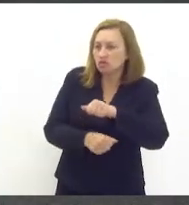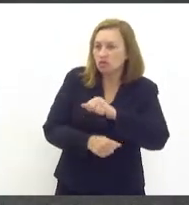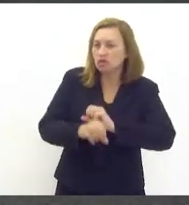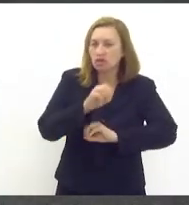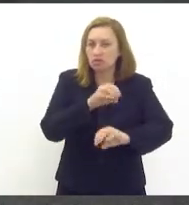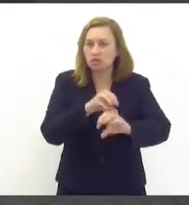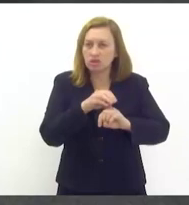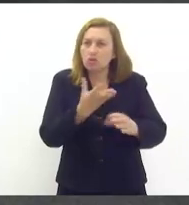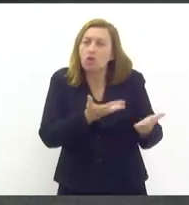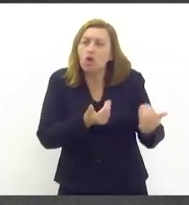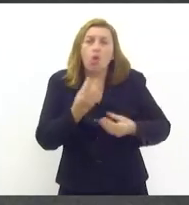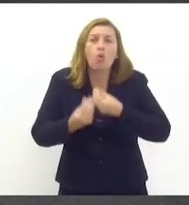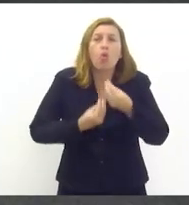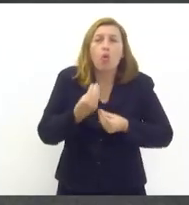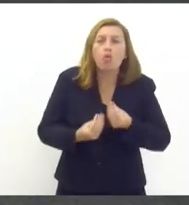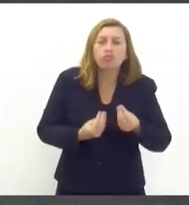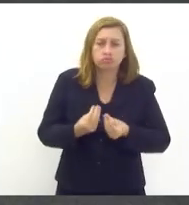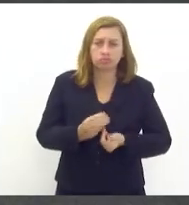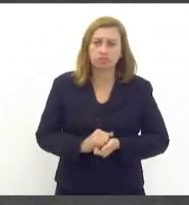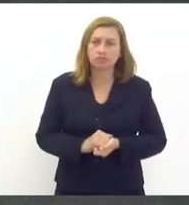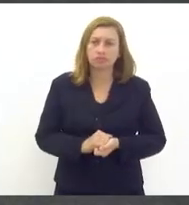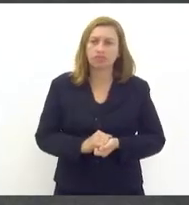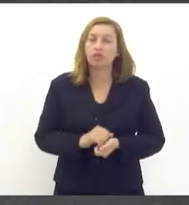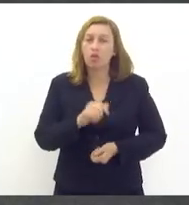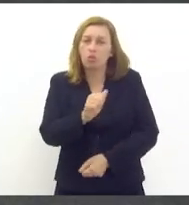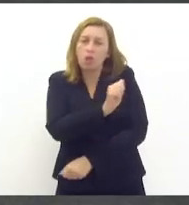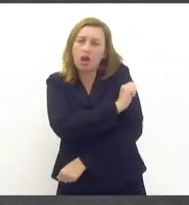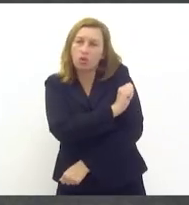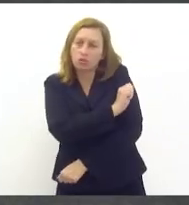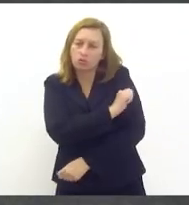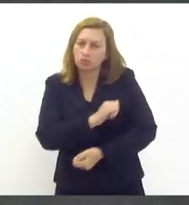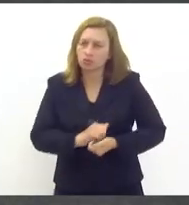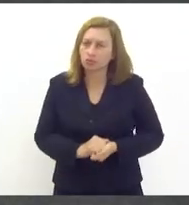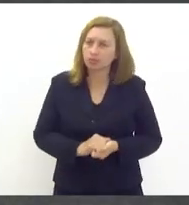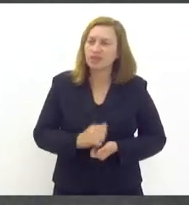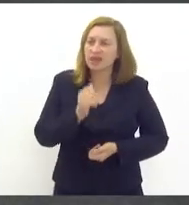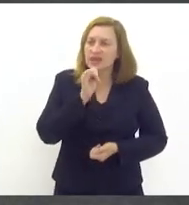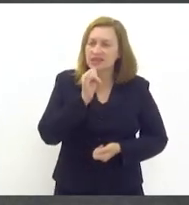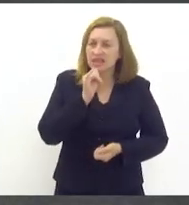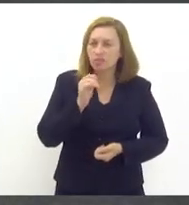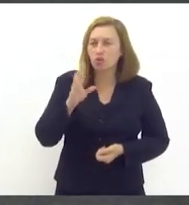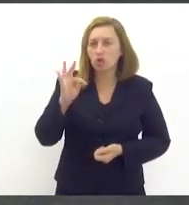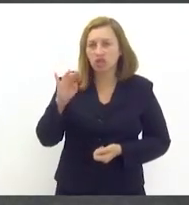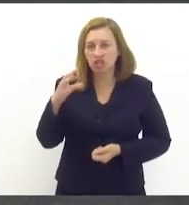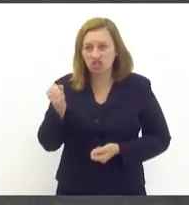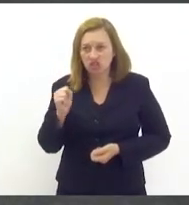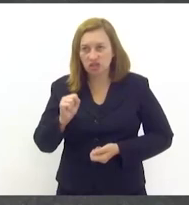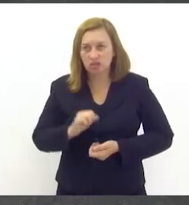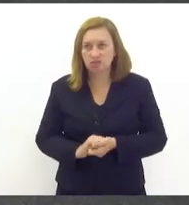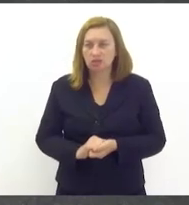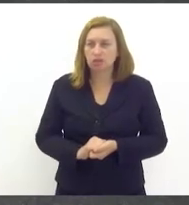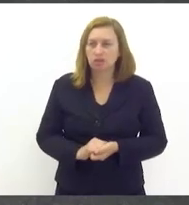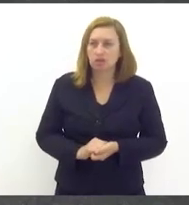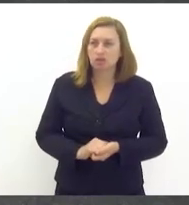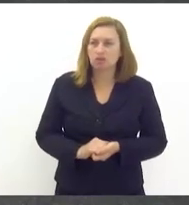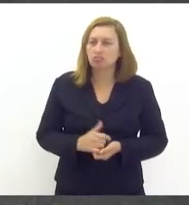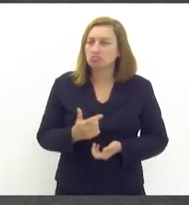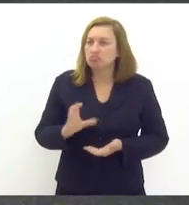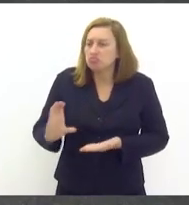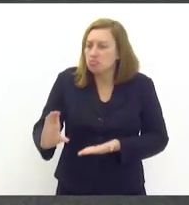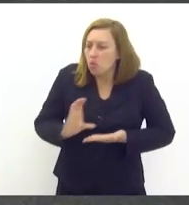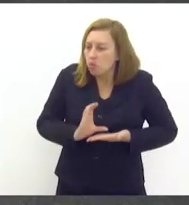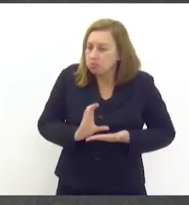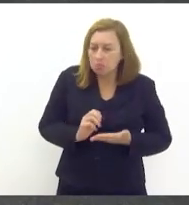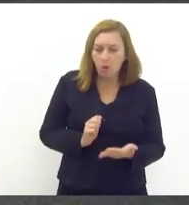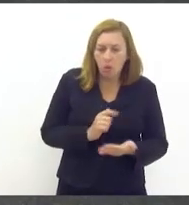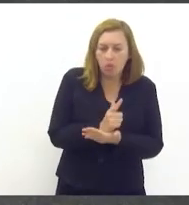e como é que você vai botar um estudante por exemplo cotista e sem ter um recurso para